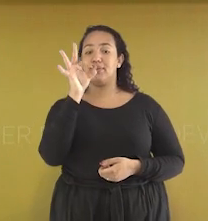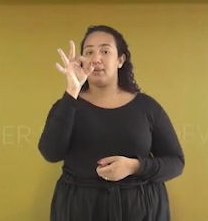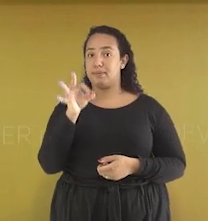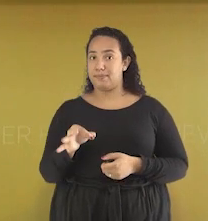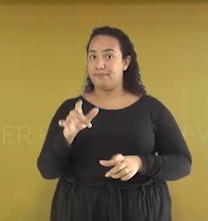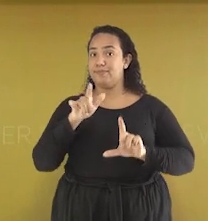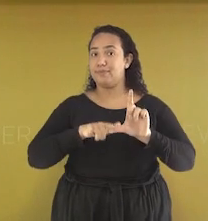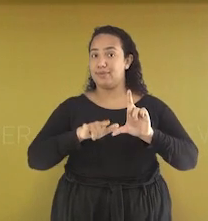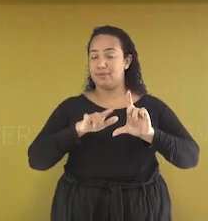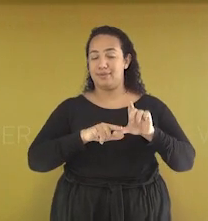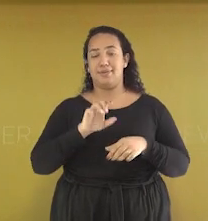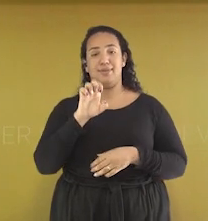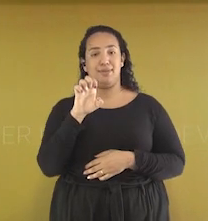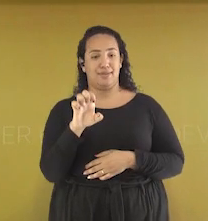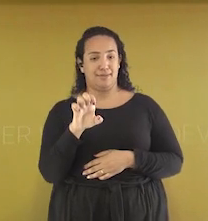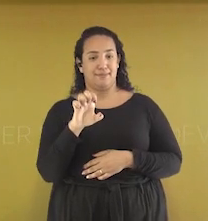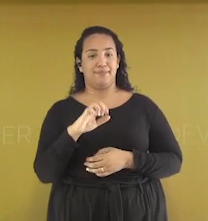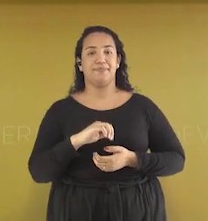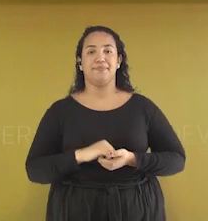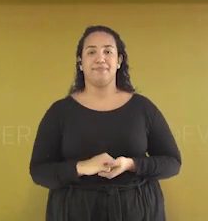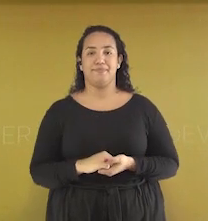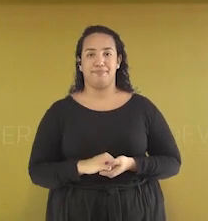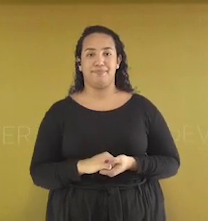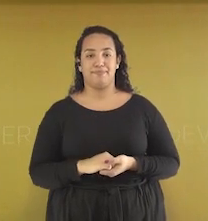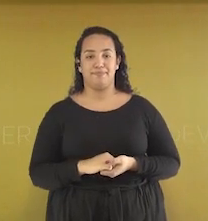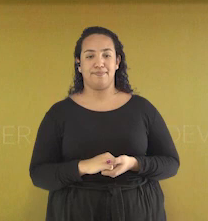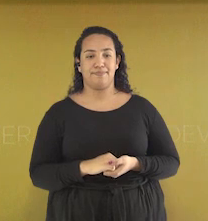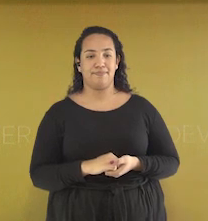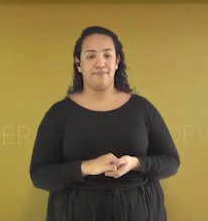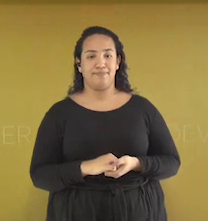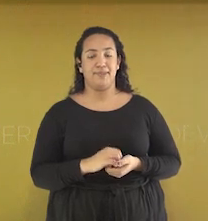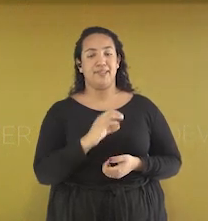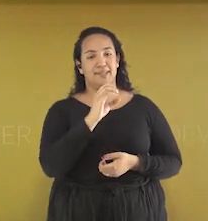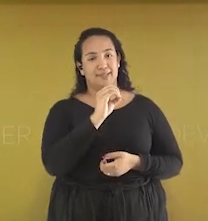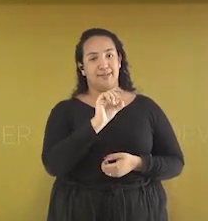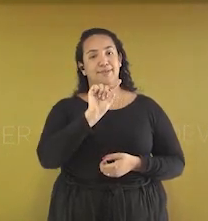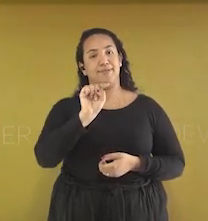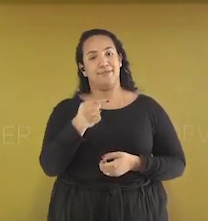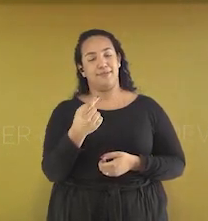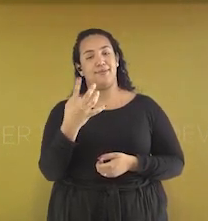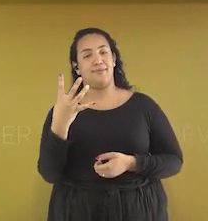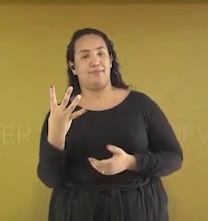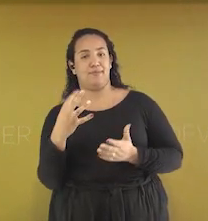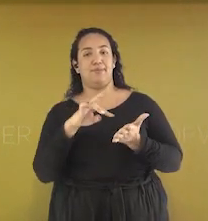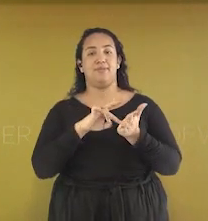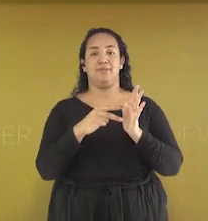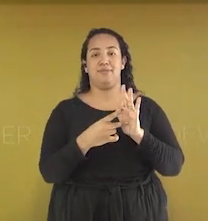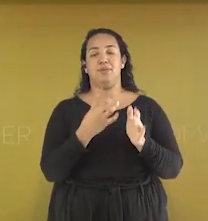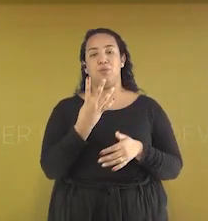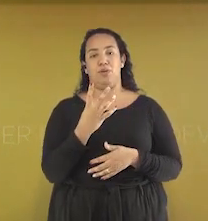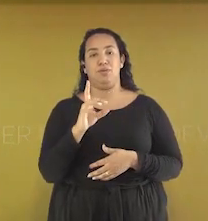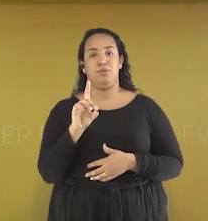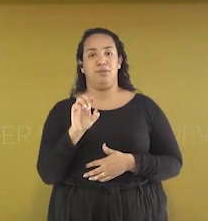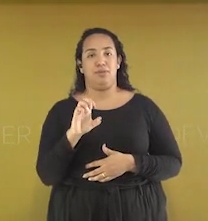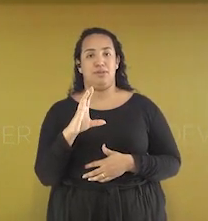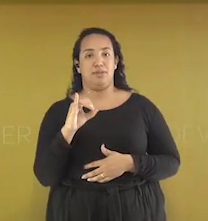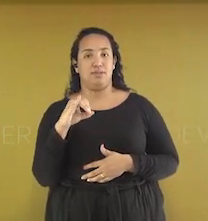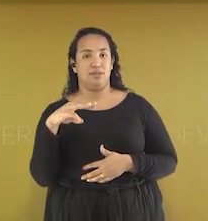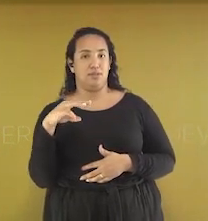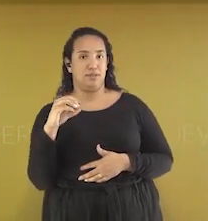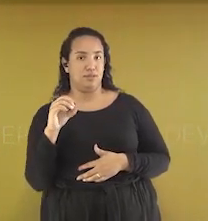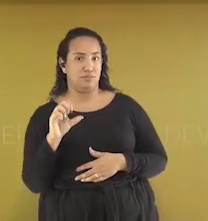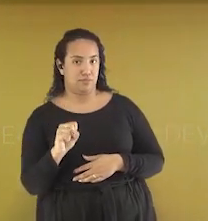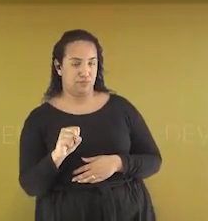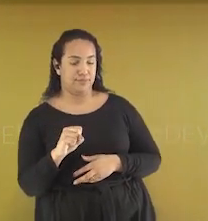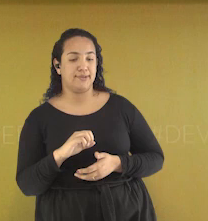Resposta certa, letra E. 4 décimos. Vamos